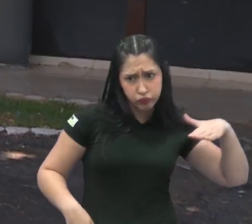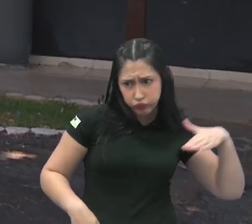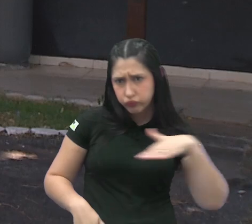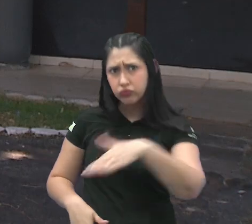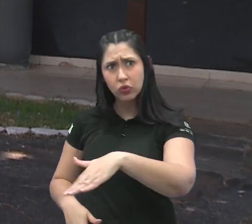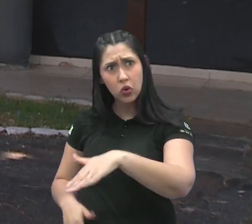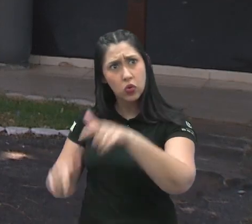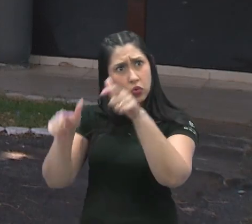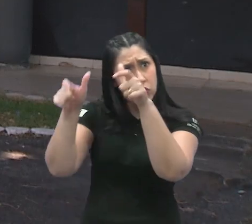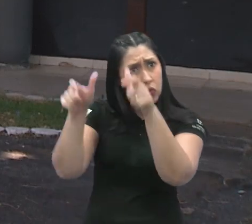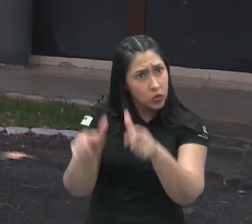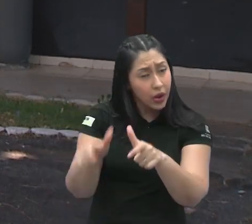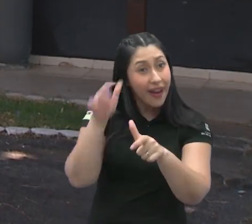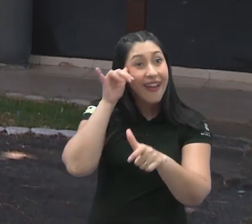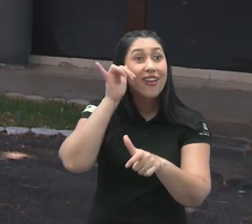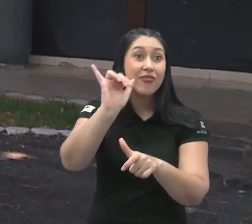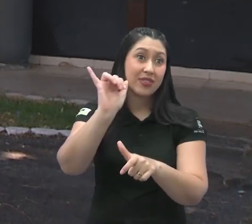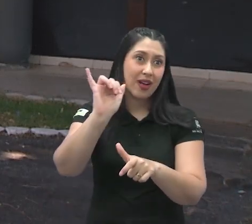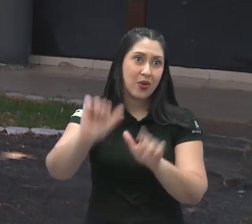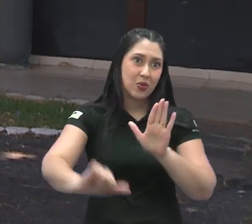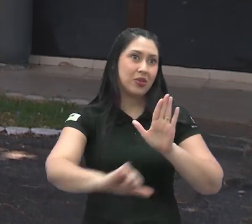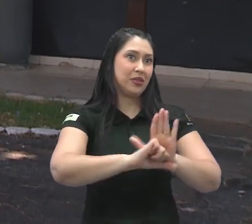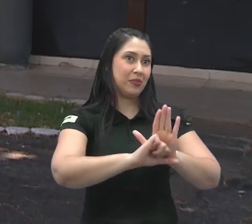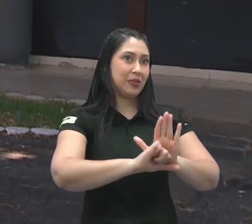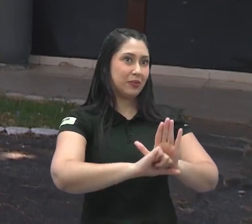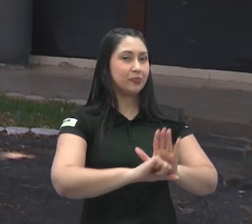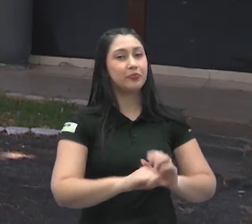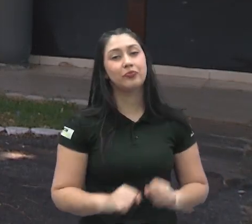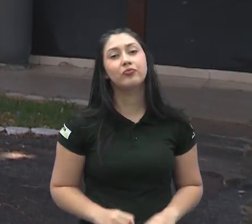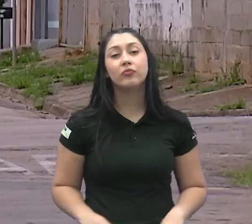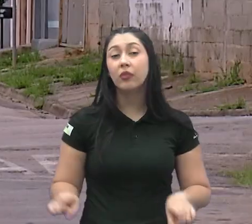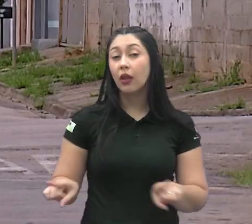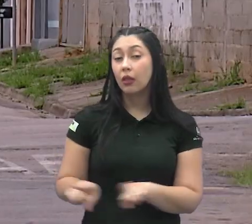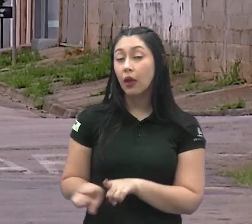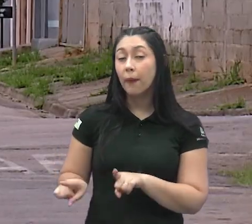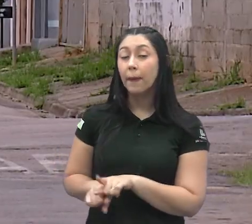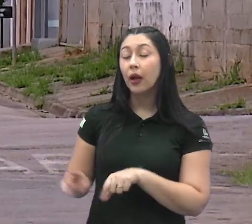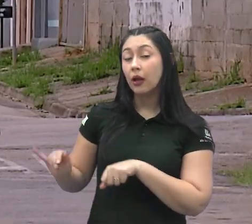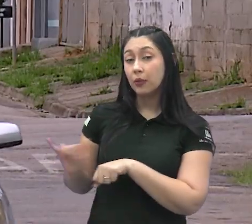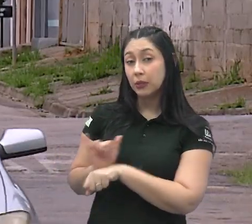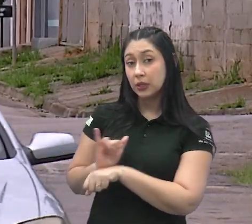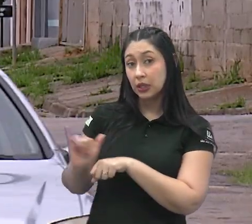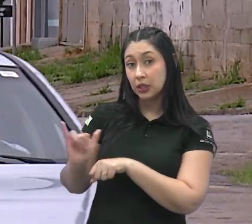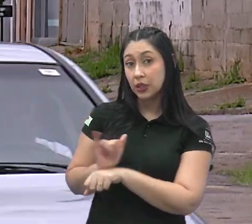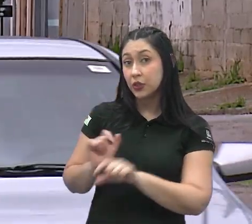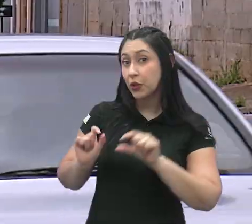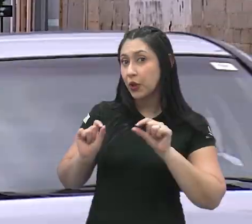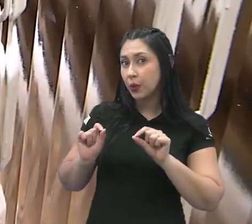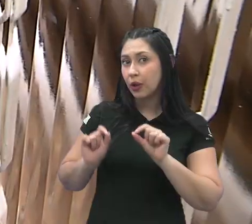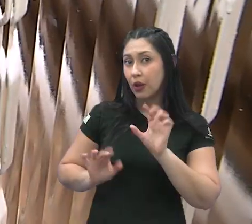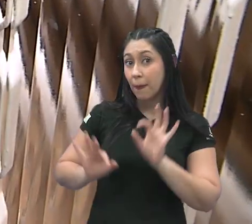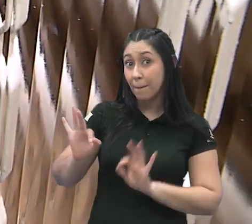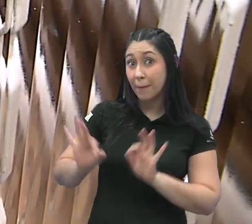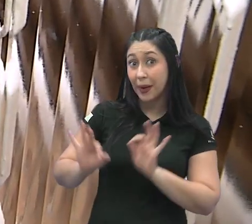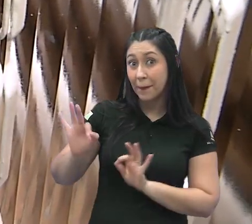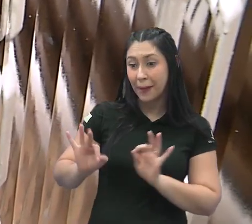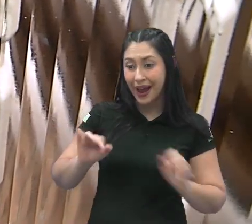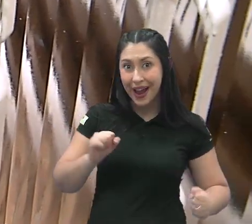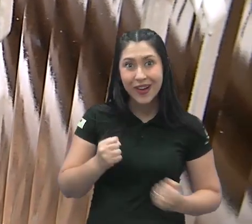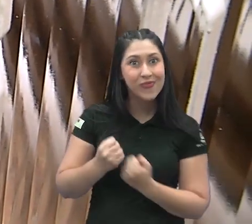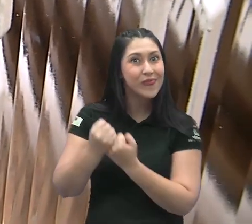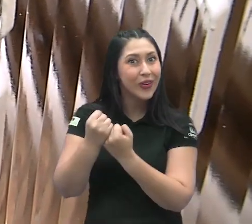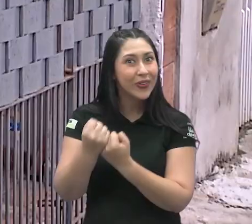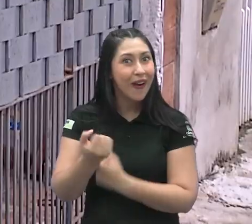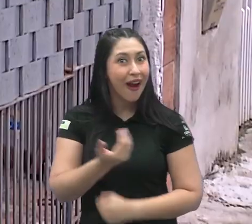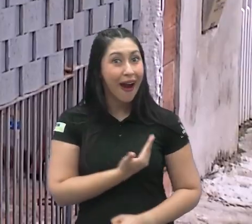próxima se desloque até o local e consiga evitar um crime é maior. Outra maneira de ter essa tranquilidade é construir uma rede